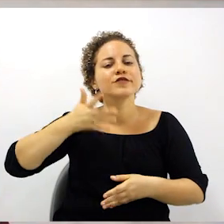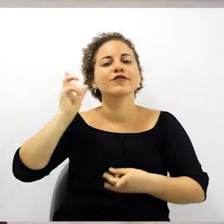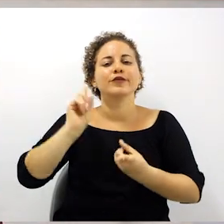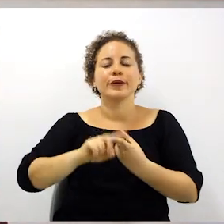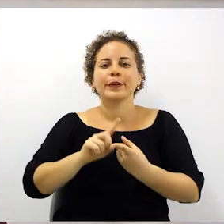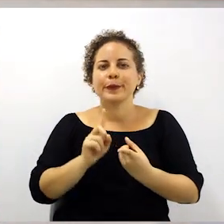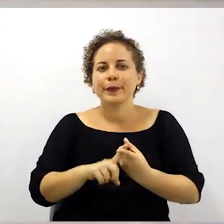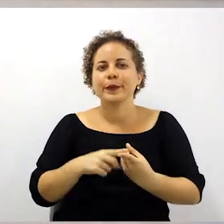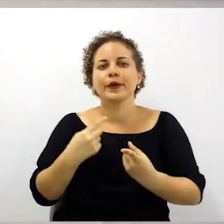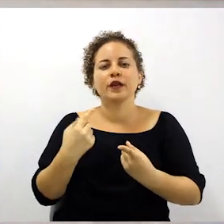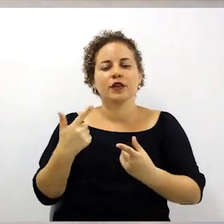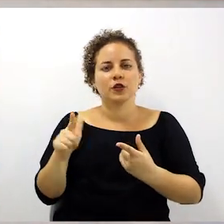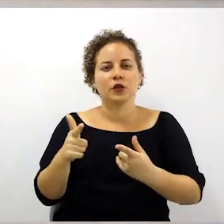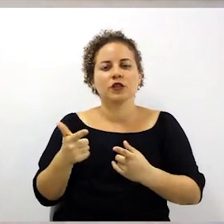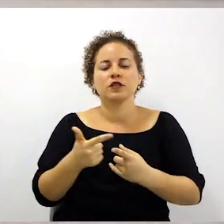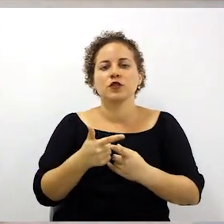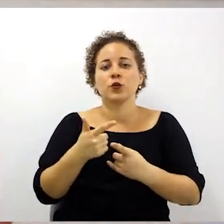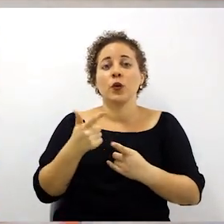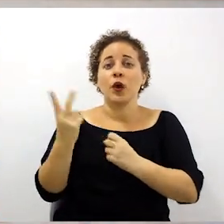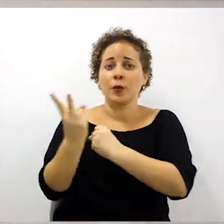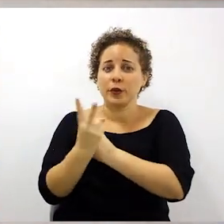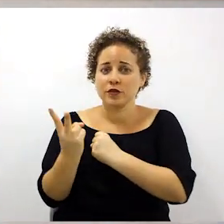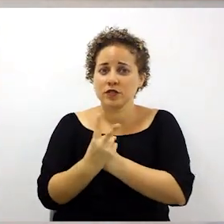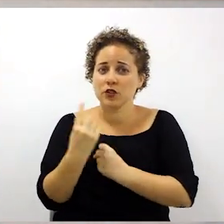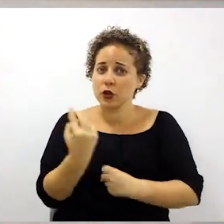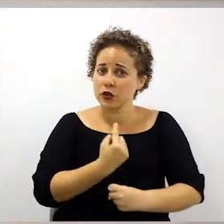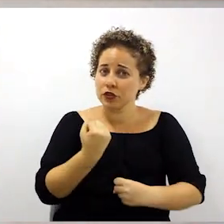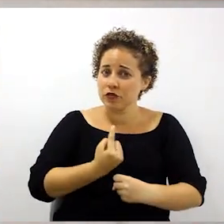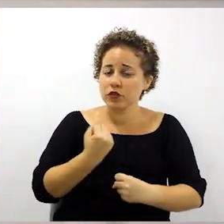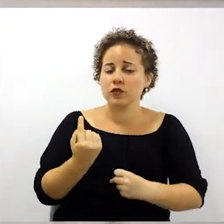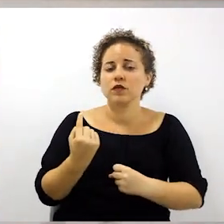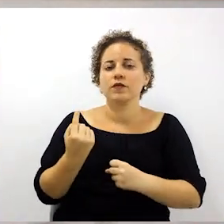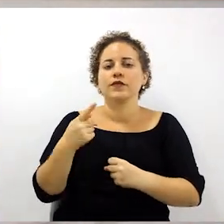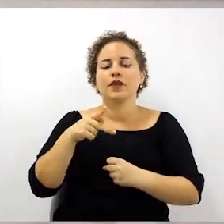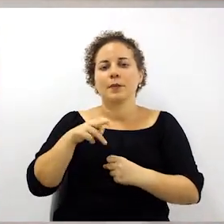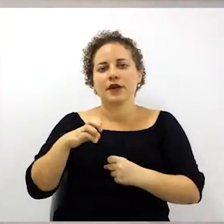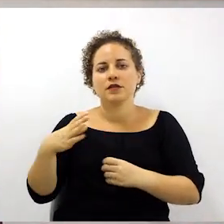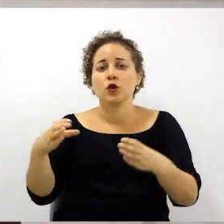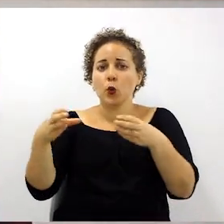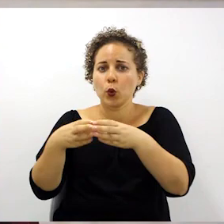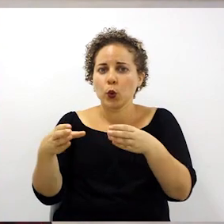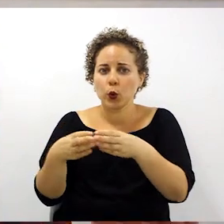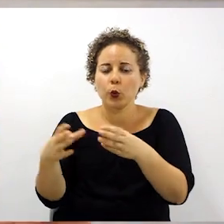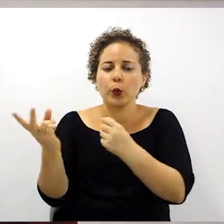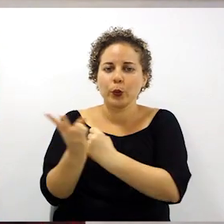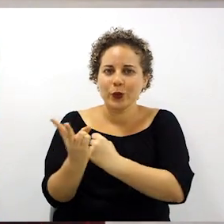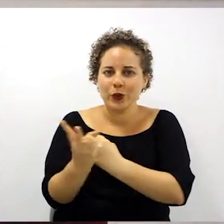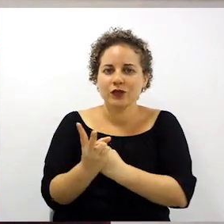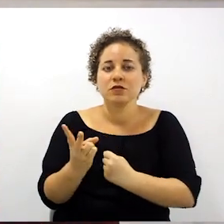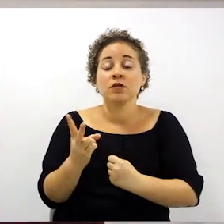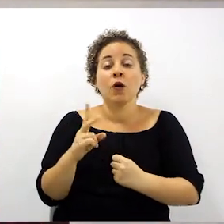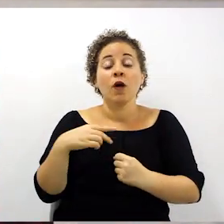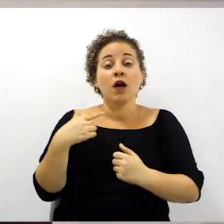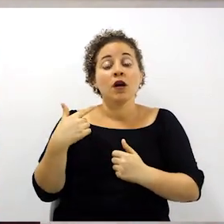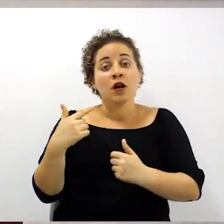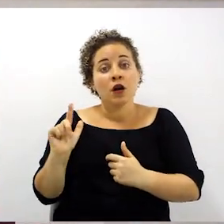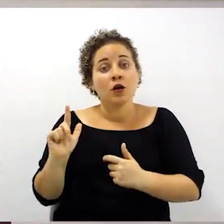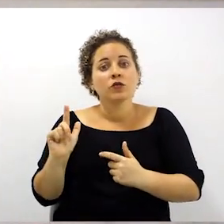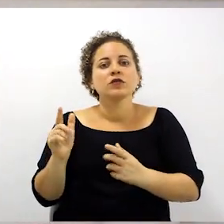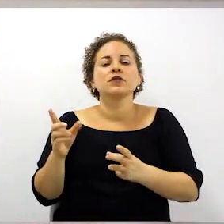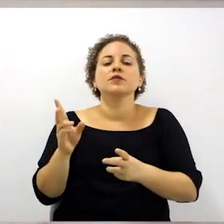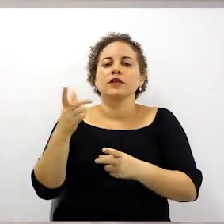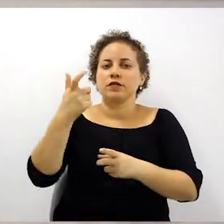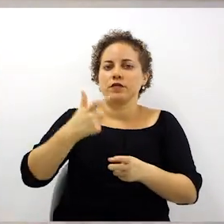EPI, equipamento de proteção individual, EPC, equipamento de proteção coletivo. E, na verdade, quem vai